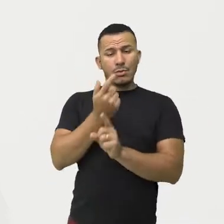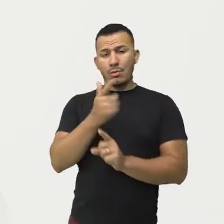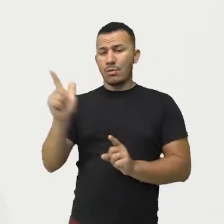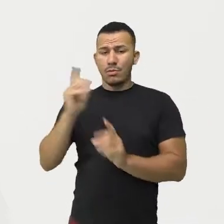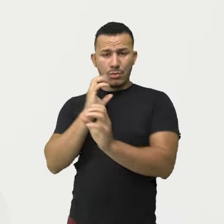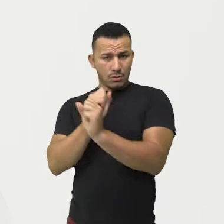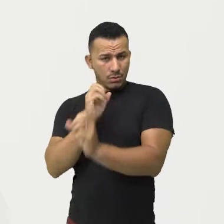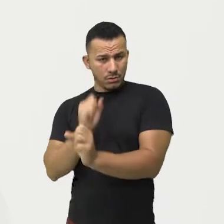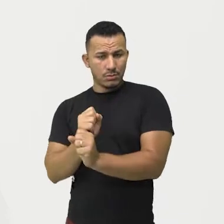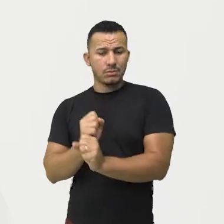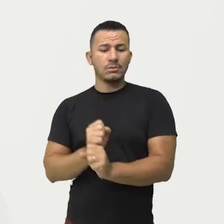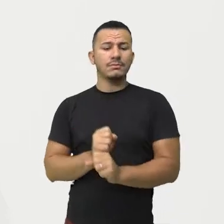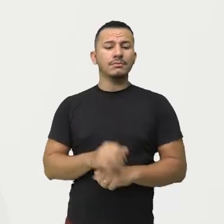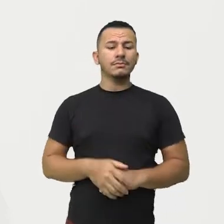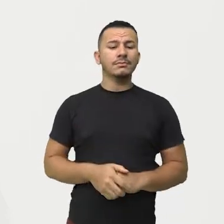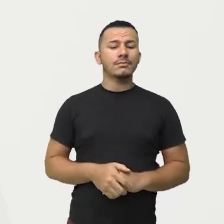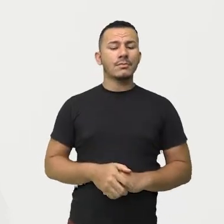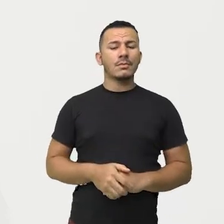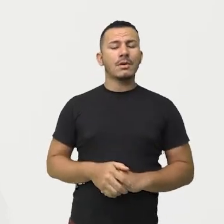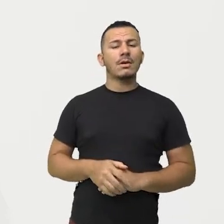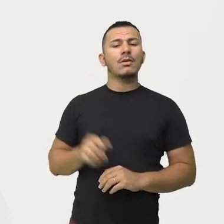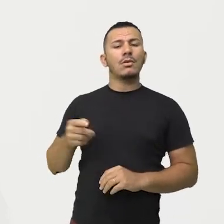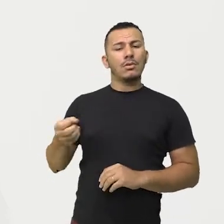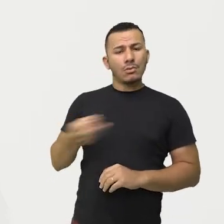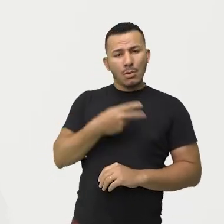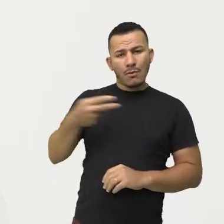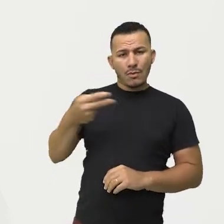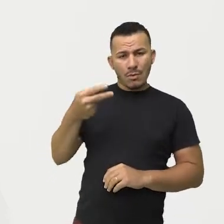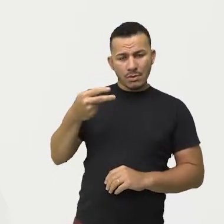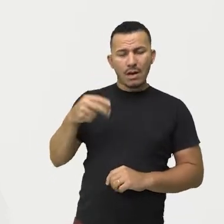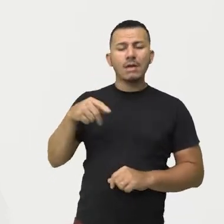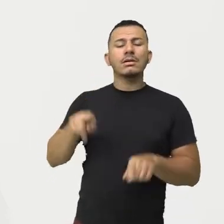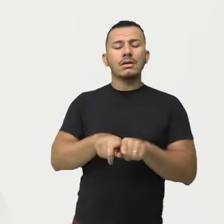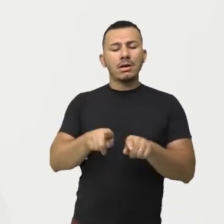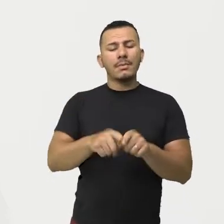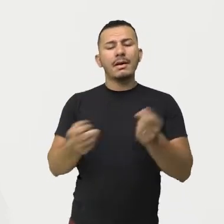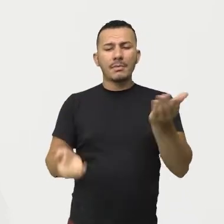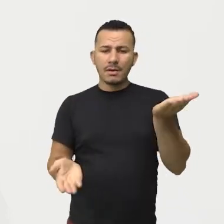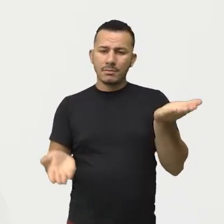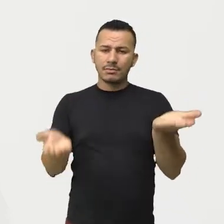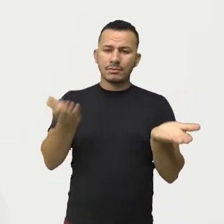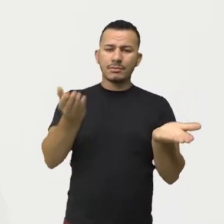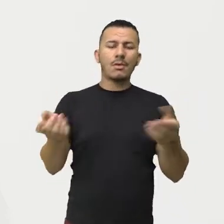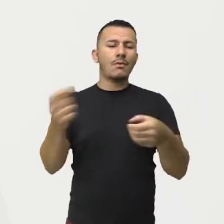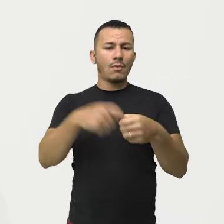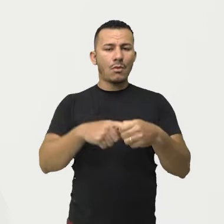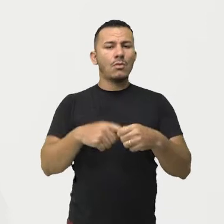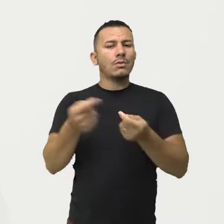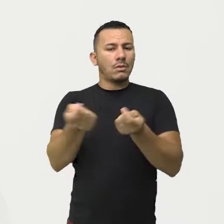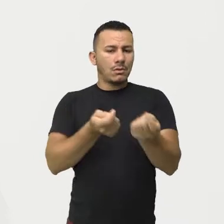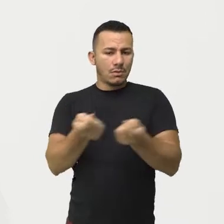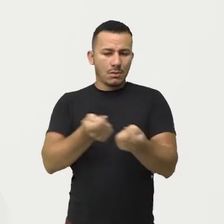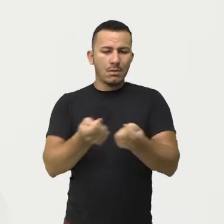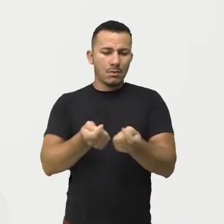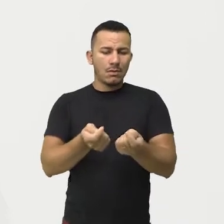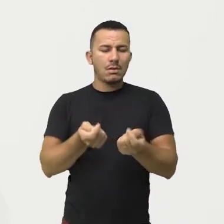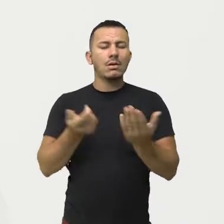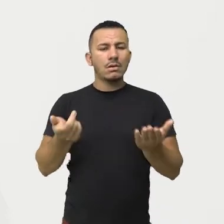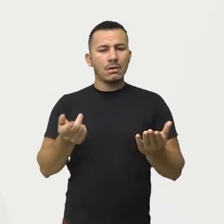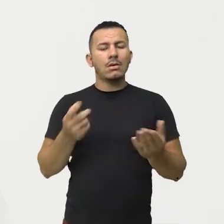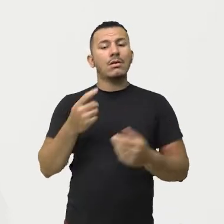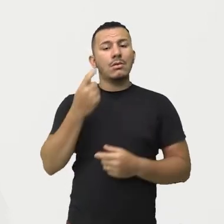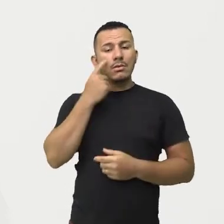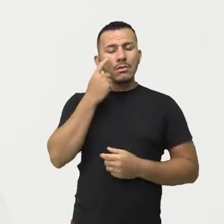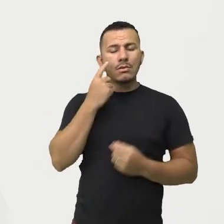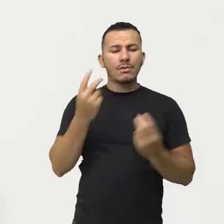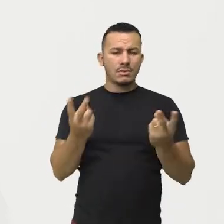uma nova igualdade e a balança está equilibrada. Então, observe o seguinte,